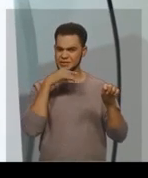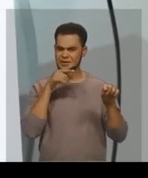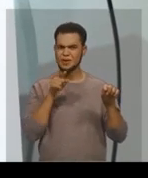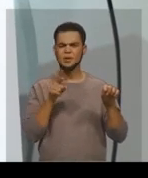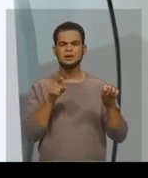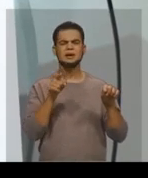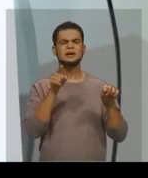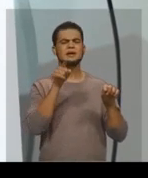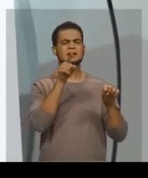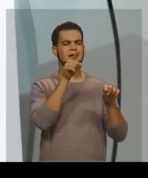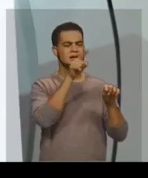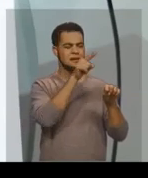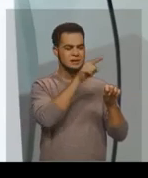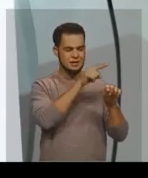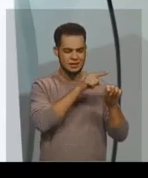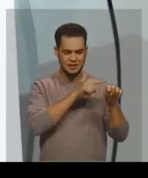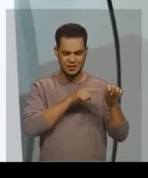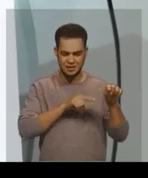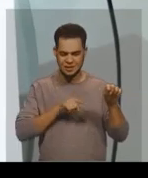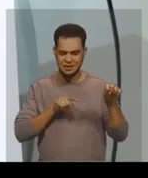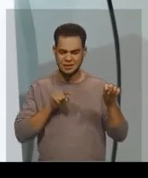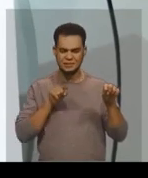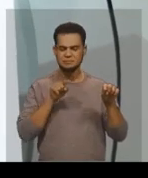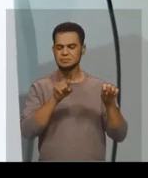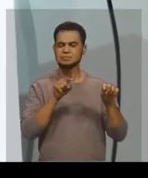mesmo ponto